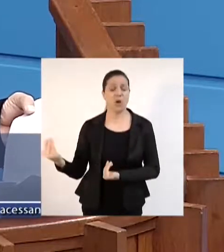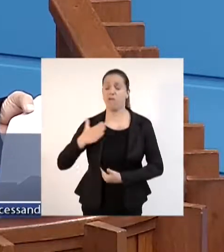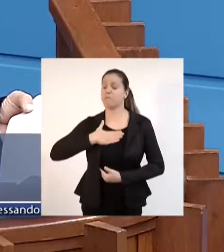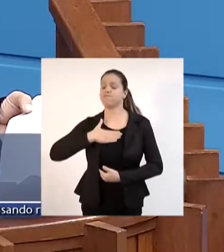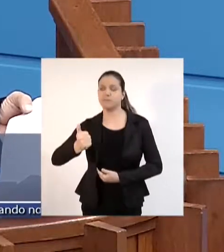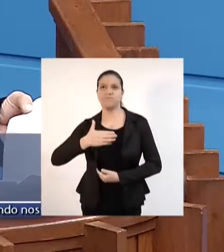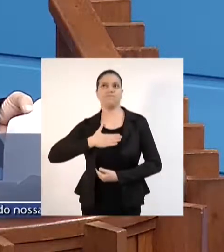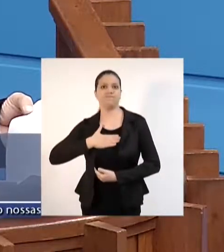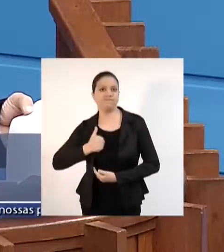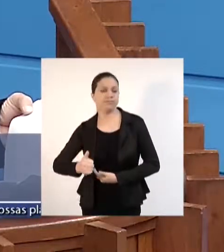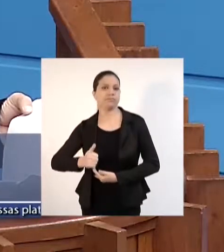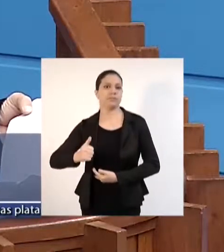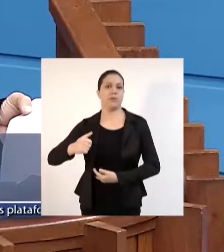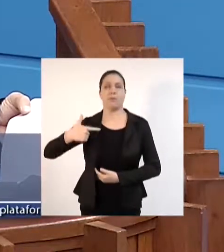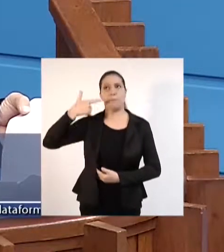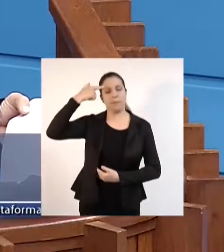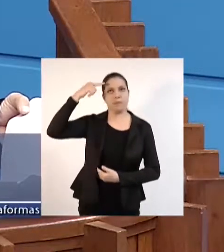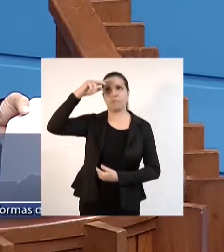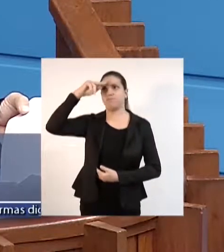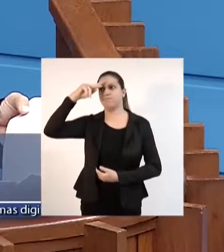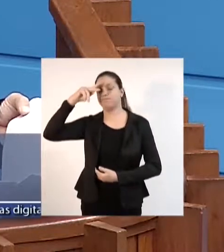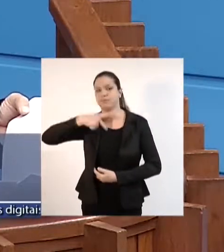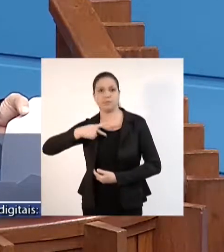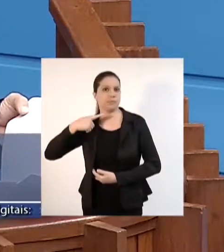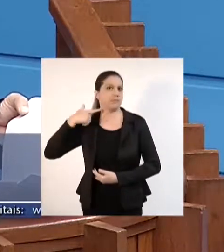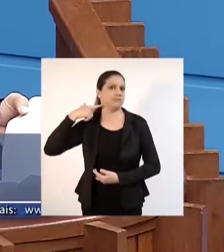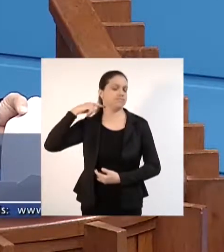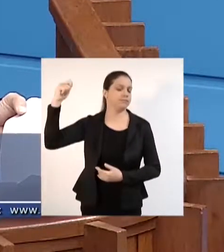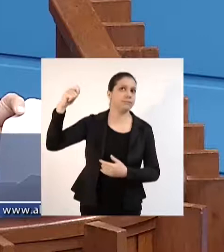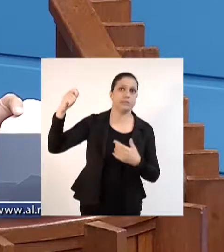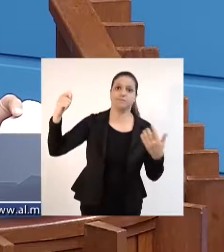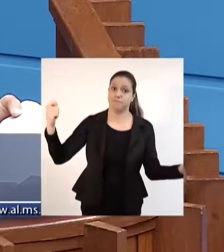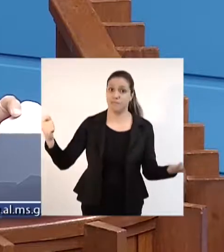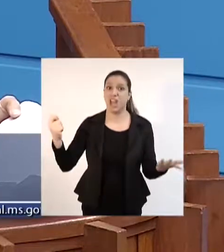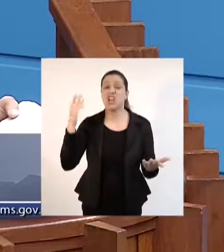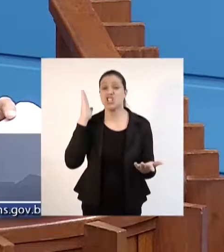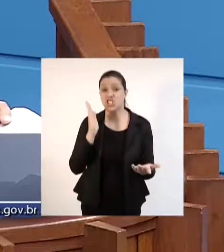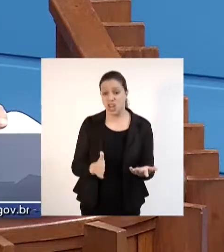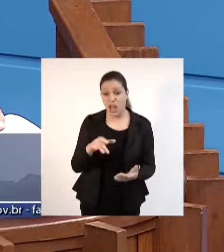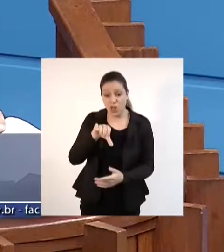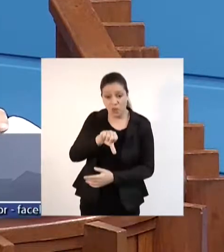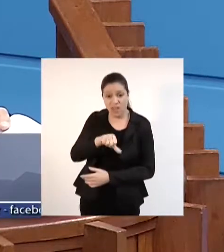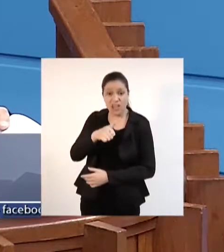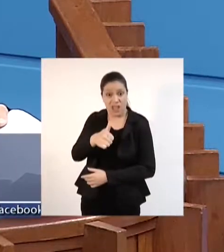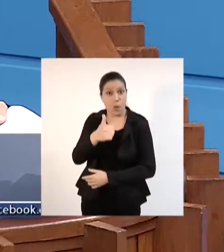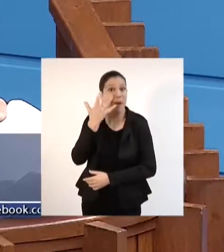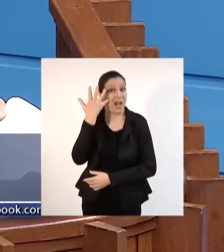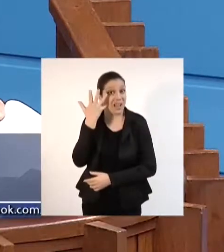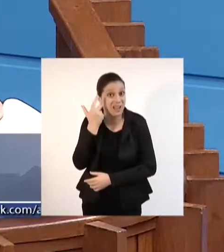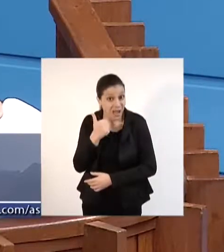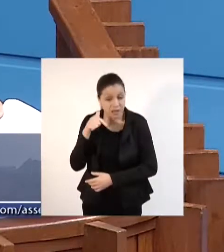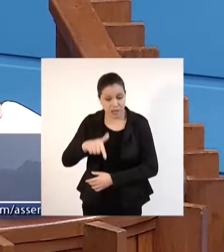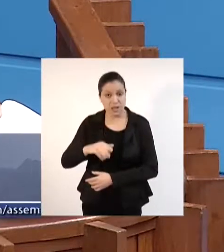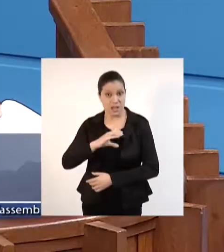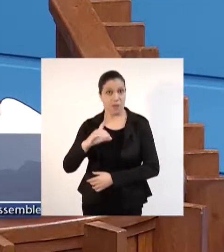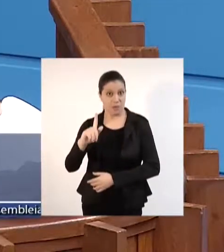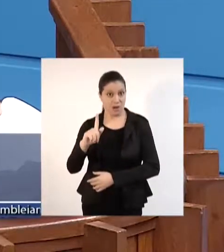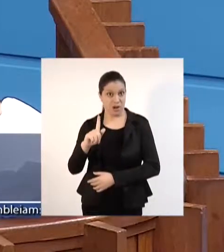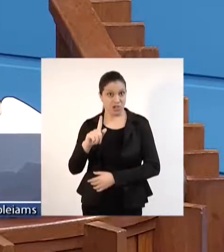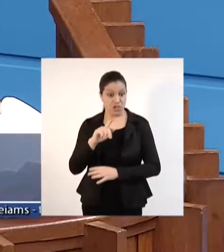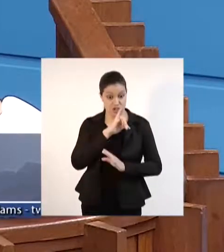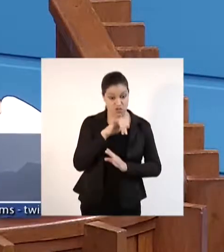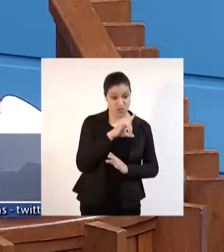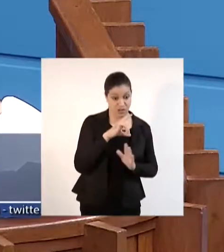2018, 91 crianças e adolescentes entre 10 e 14 anos tentaram suicídio em Campo Grande. Entre